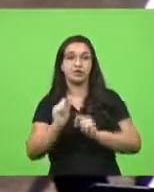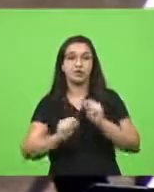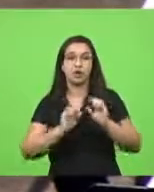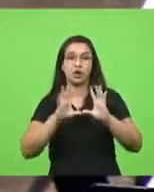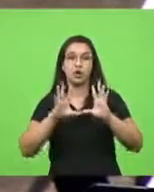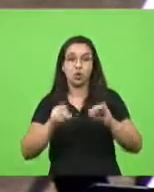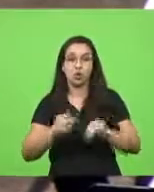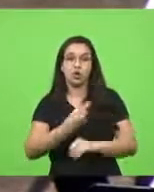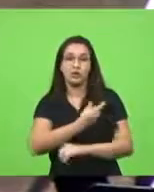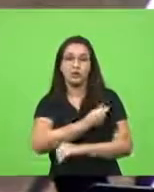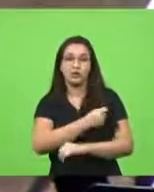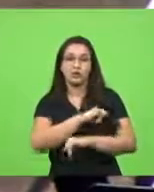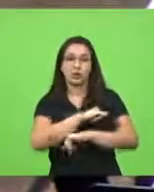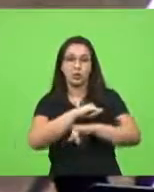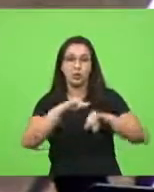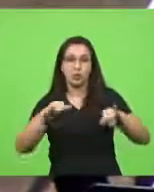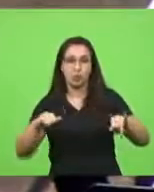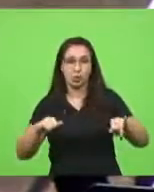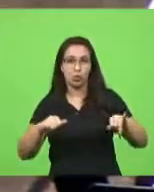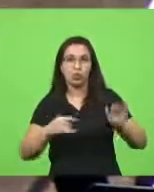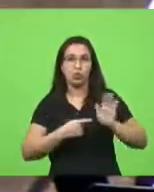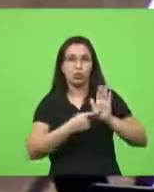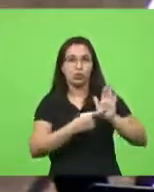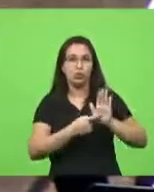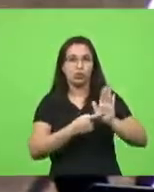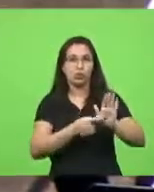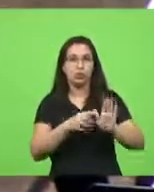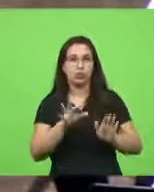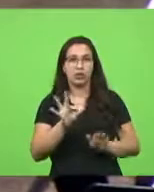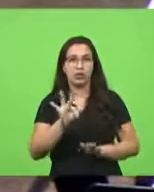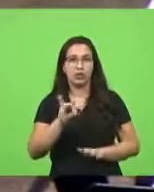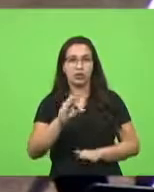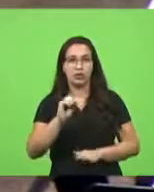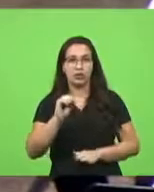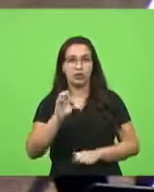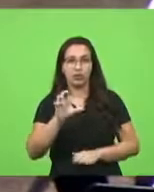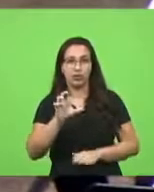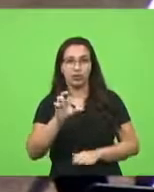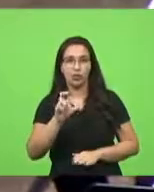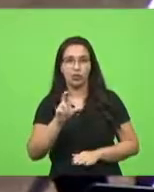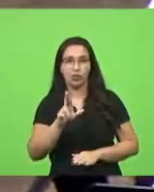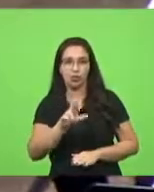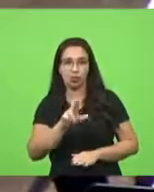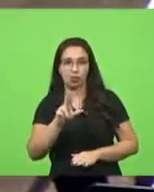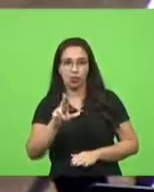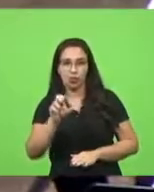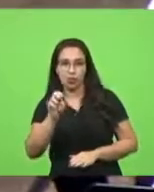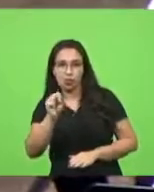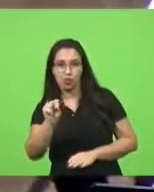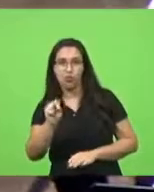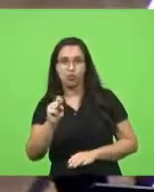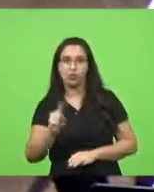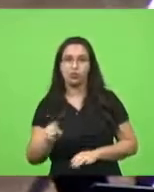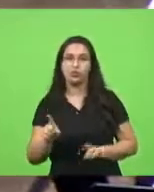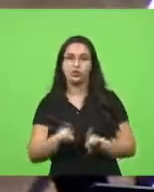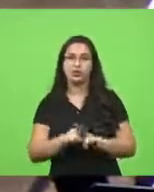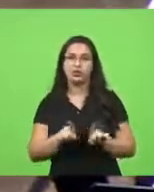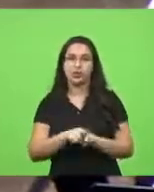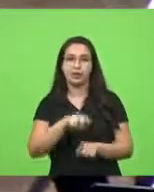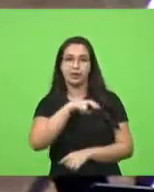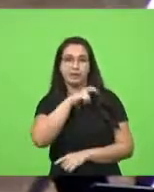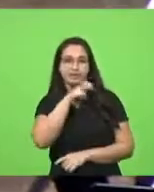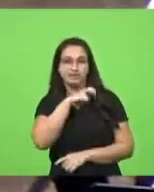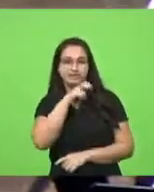vacina anunciada pela Fiocruz, pelo Instituto Butantan, que dão uma esperança nova, deputado